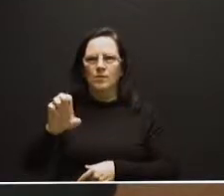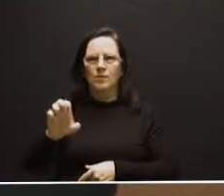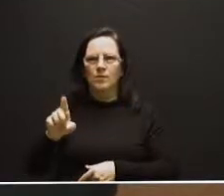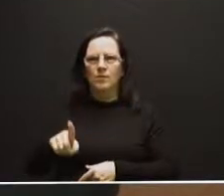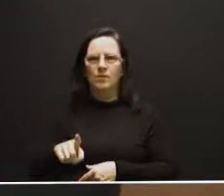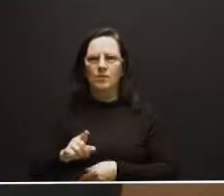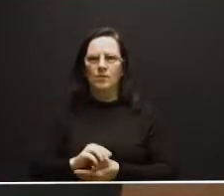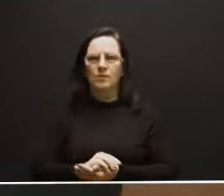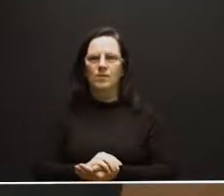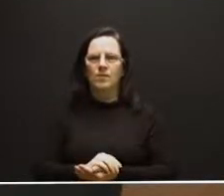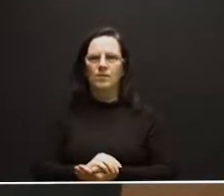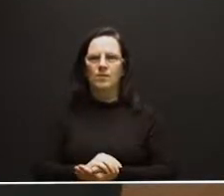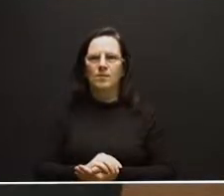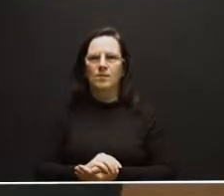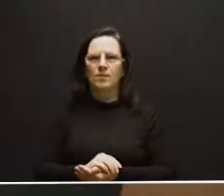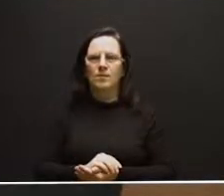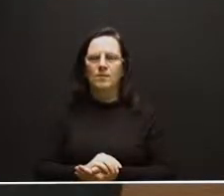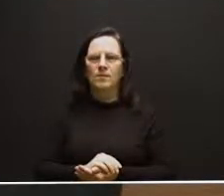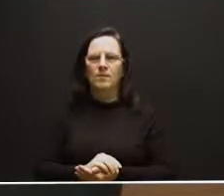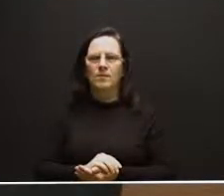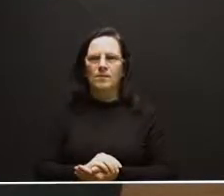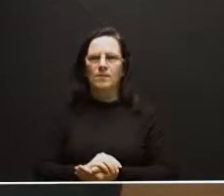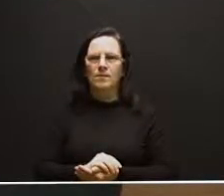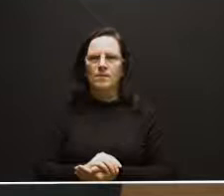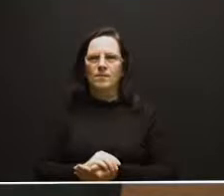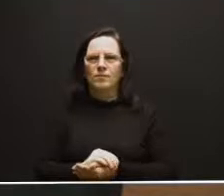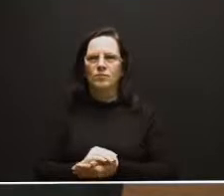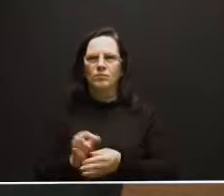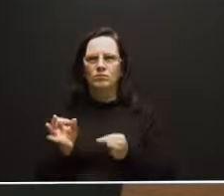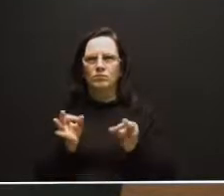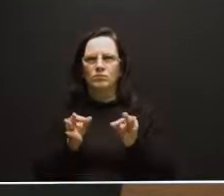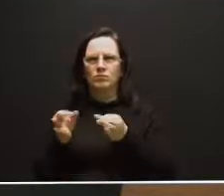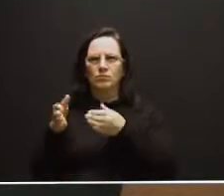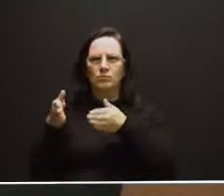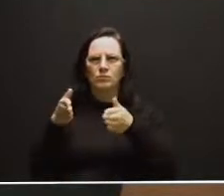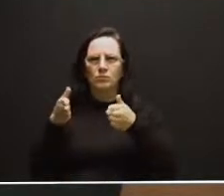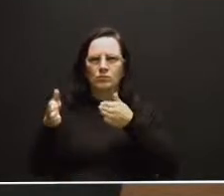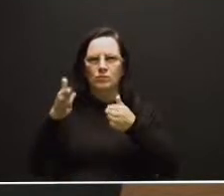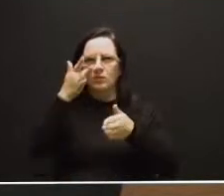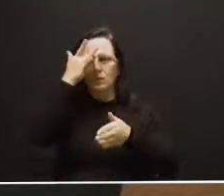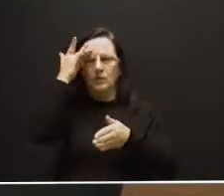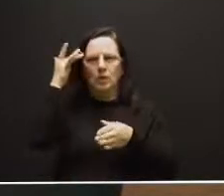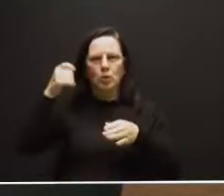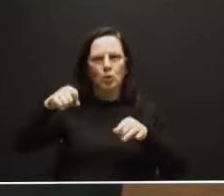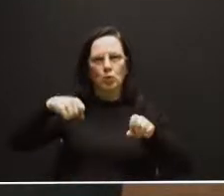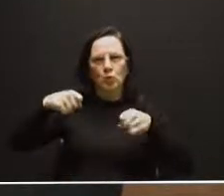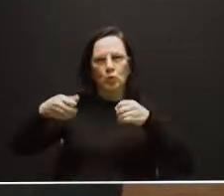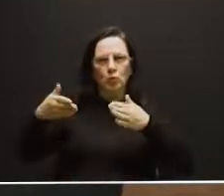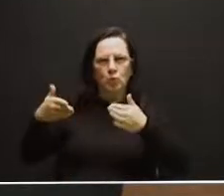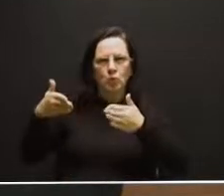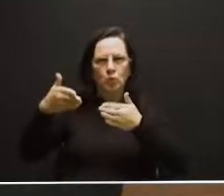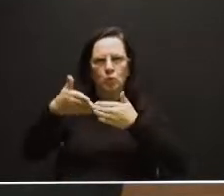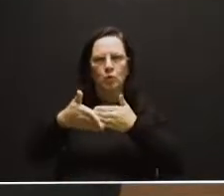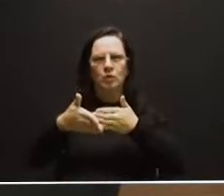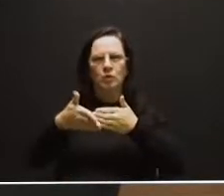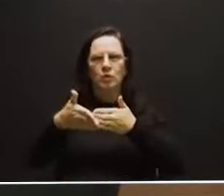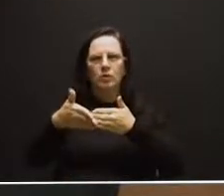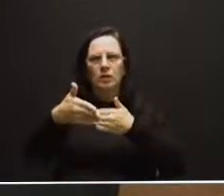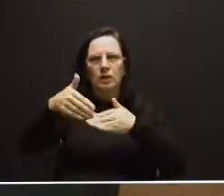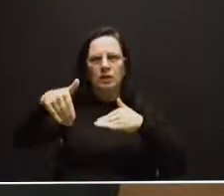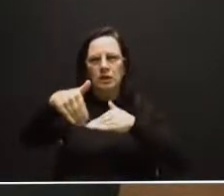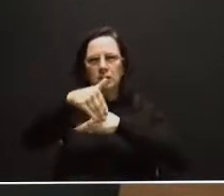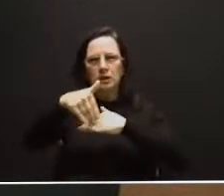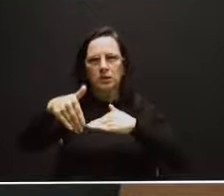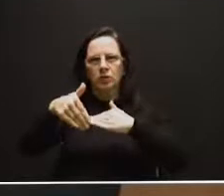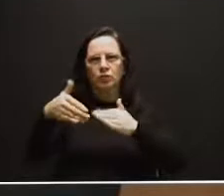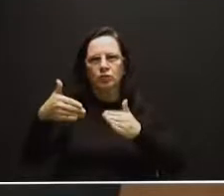encaminhe-se sinalizar e orientar ciclistas para que não trafeguem por calçadas